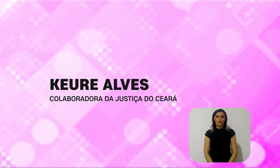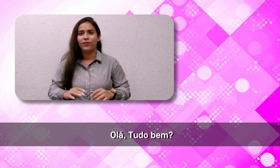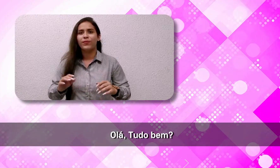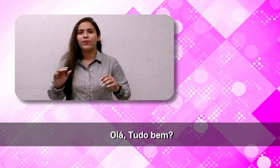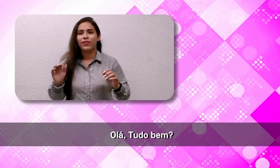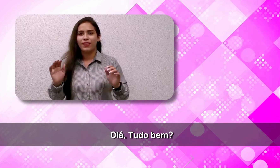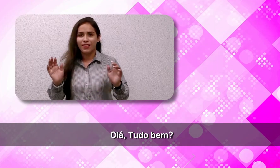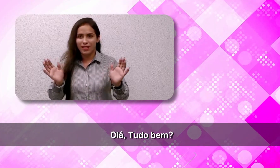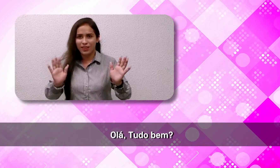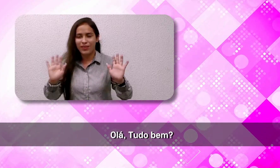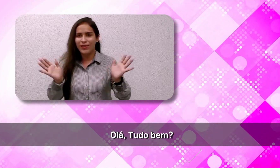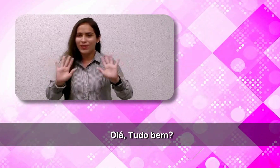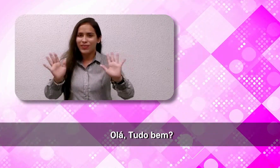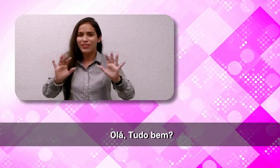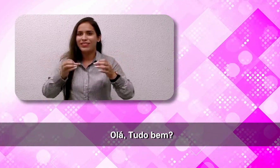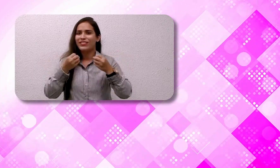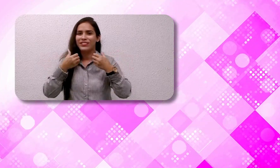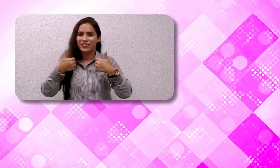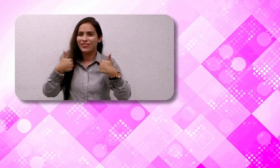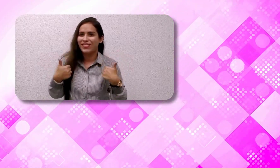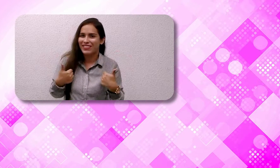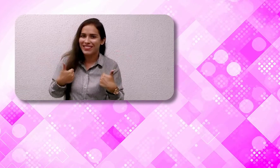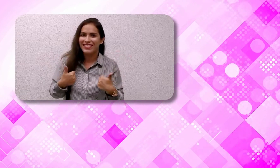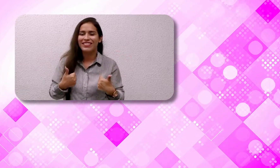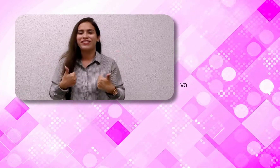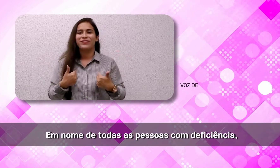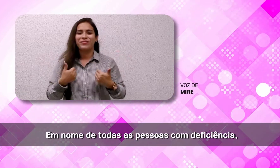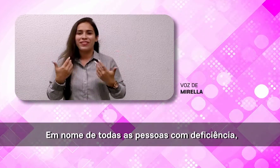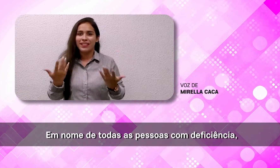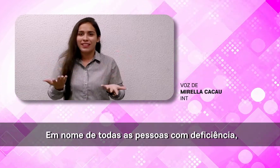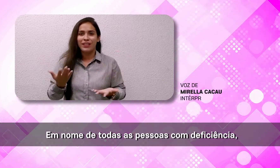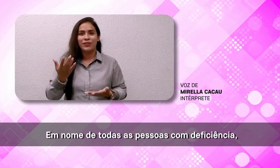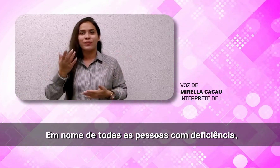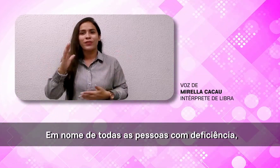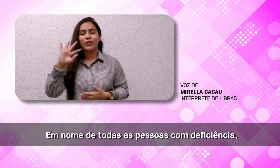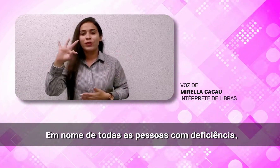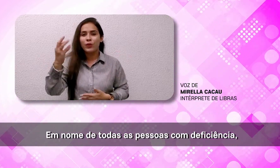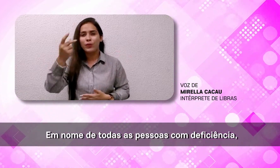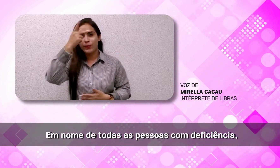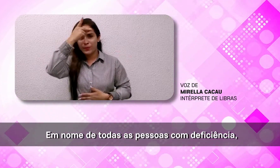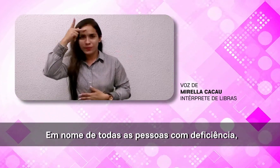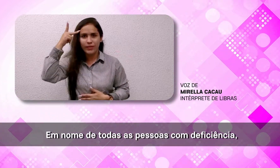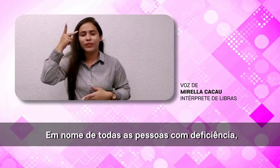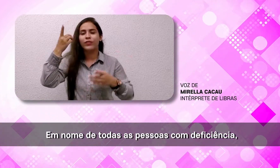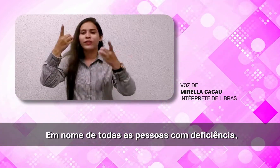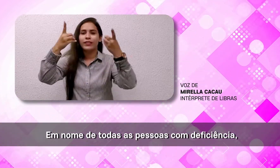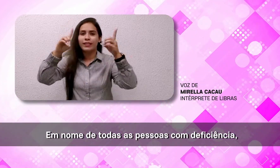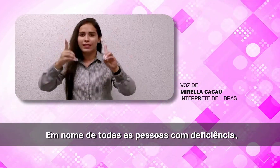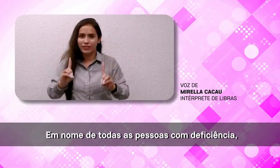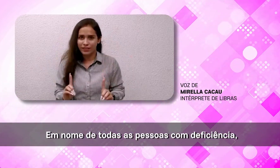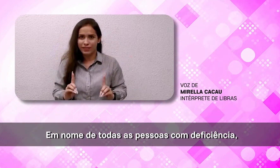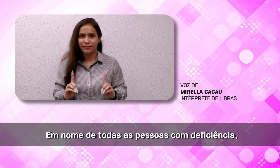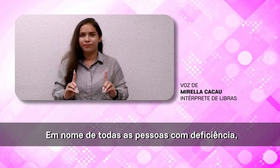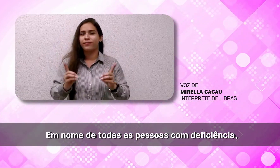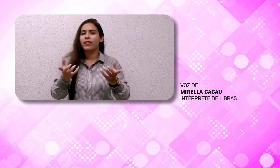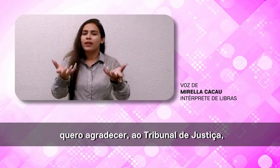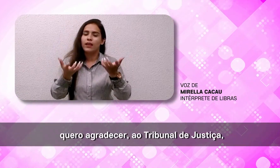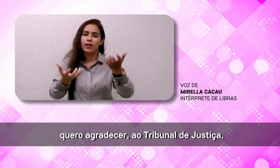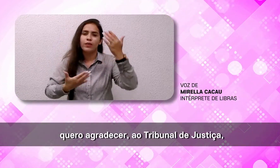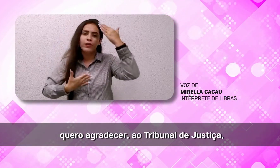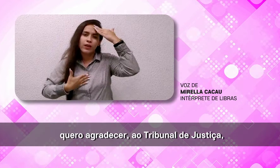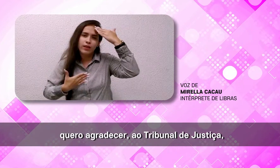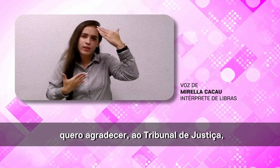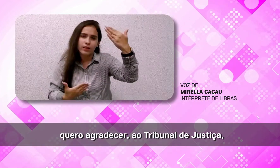em nome de todas as pessoas com deficiência,